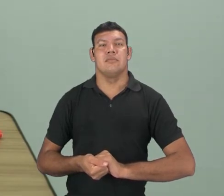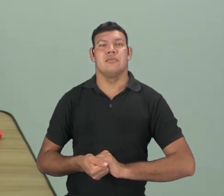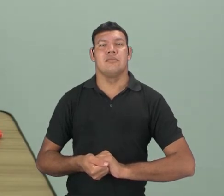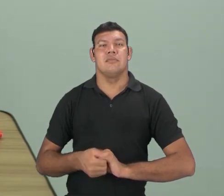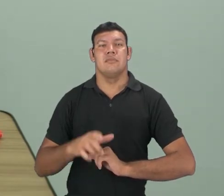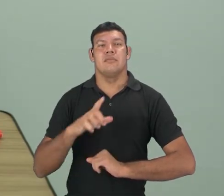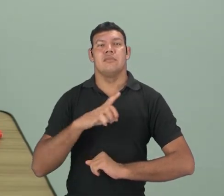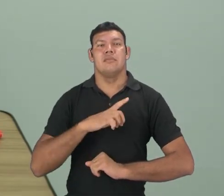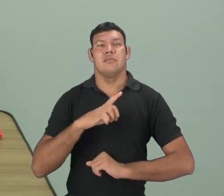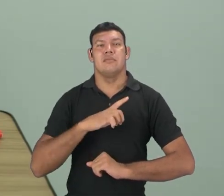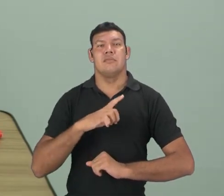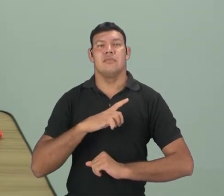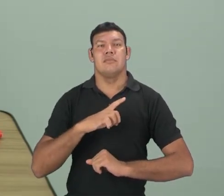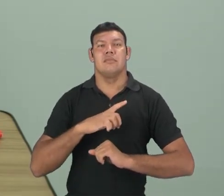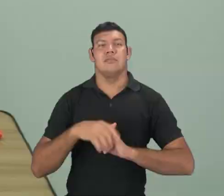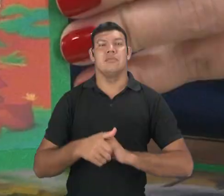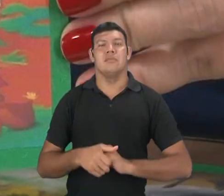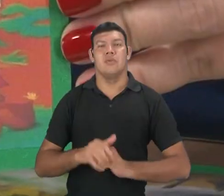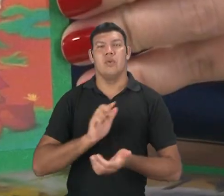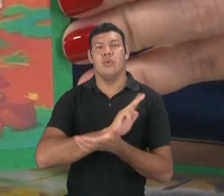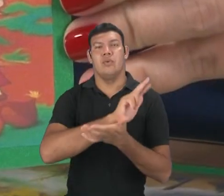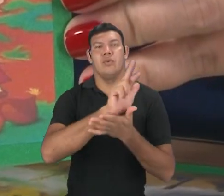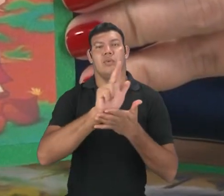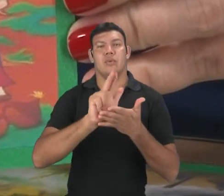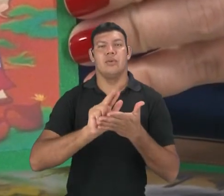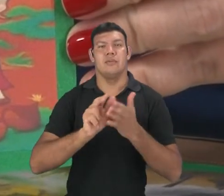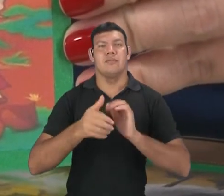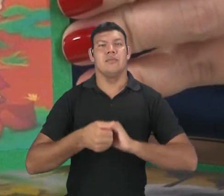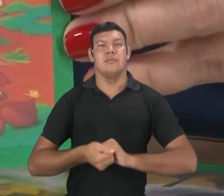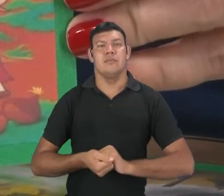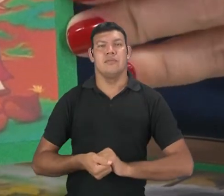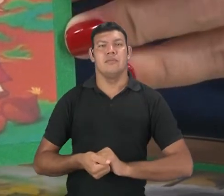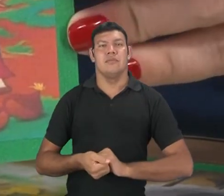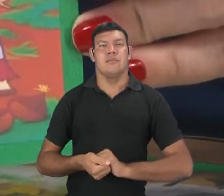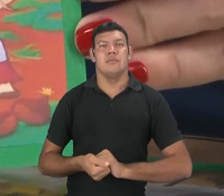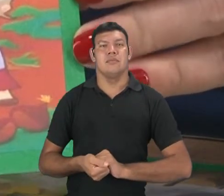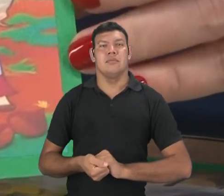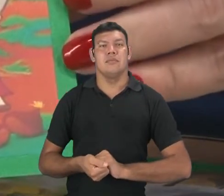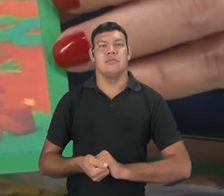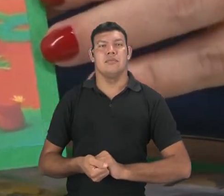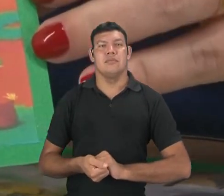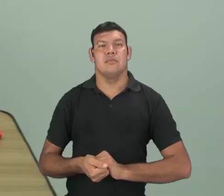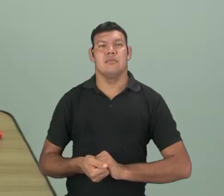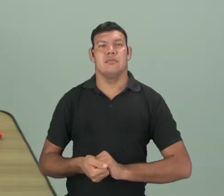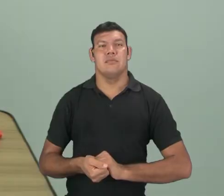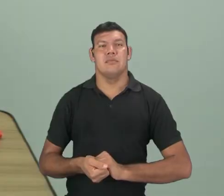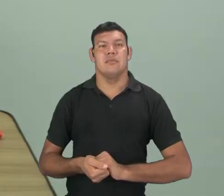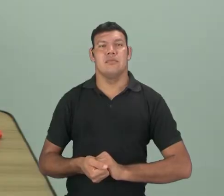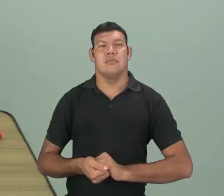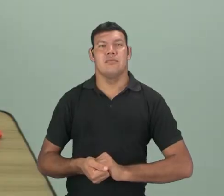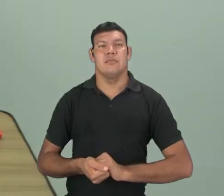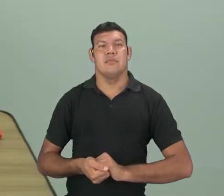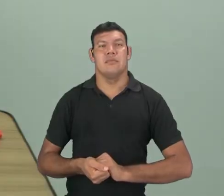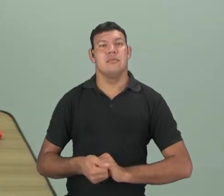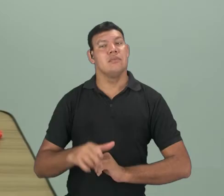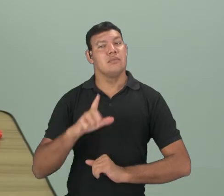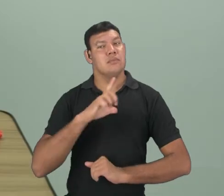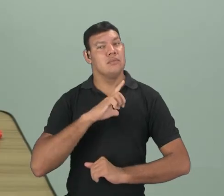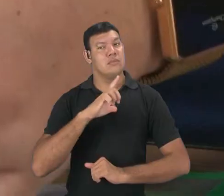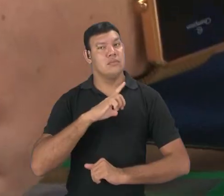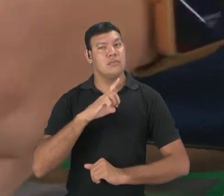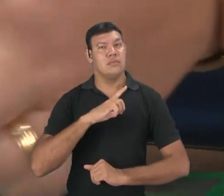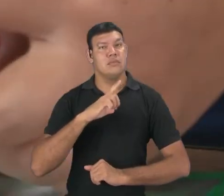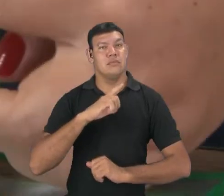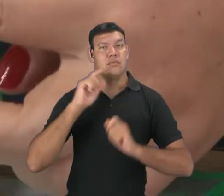só. Quem é o personagem aqui? Qual a característica desse personagem? Veja bem, aqui nós temos, né,